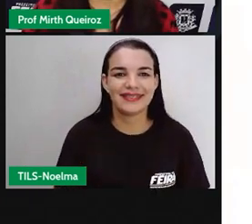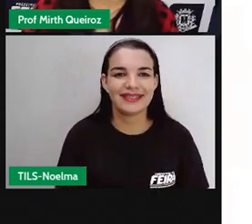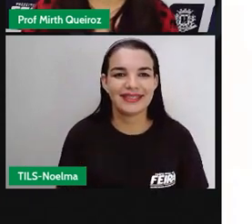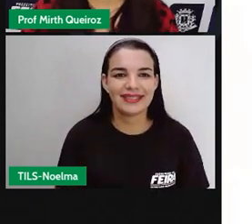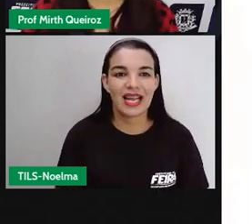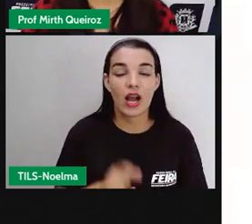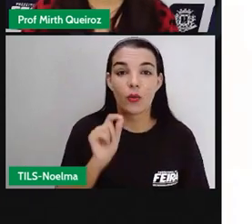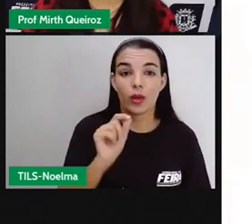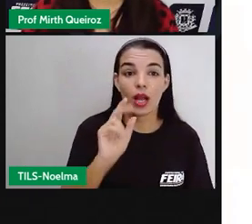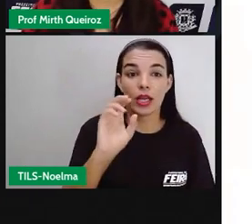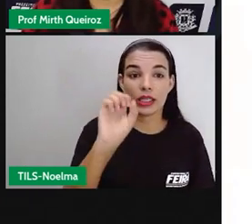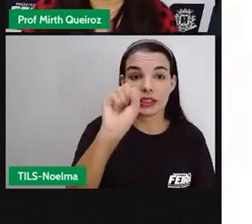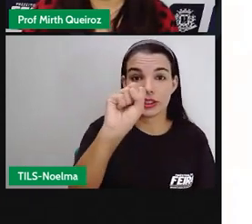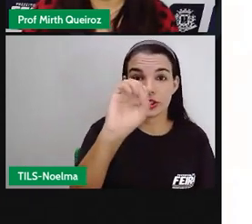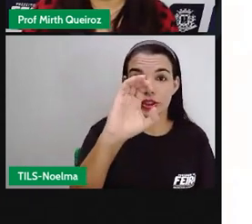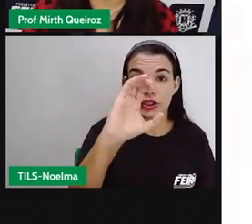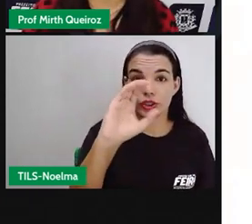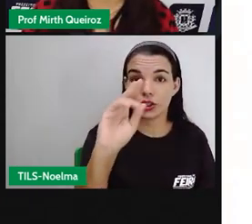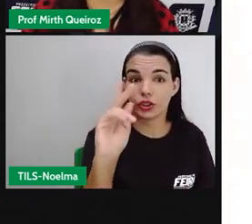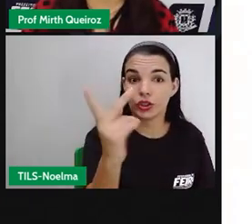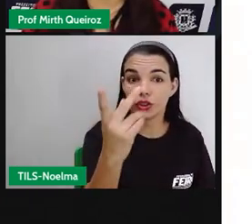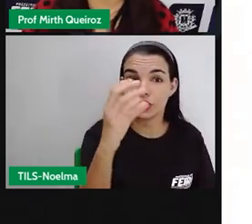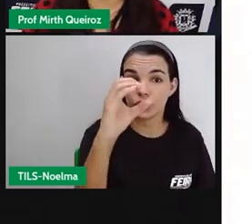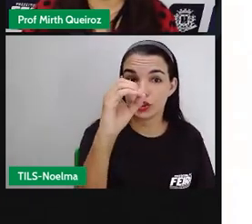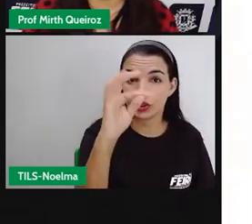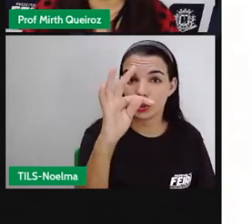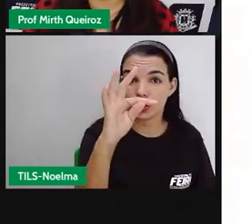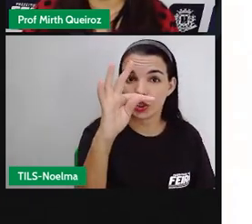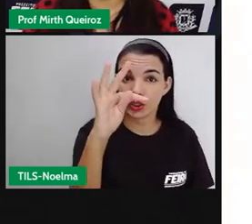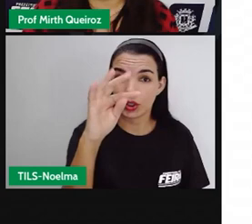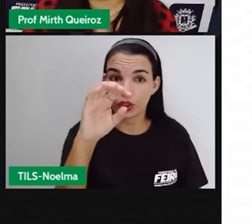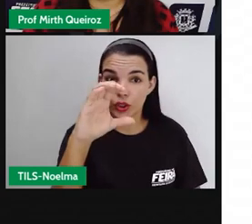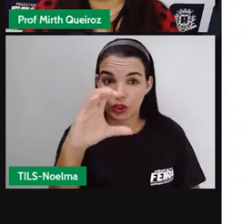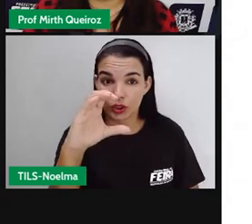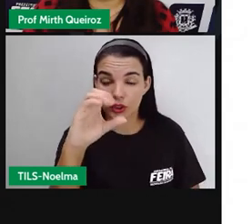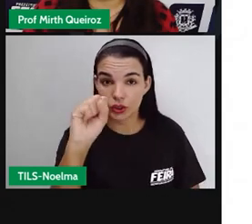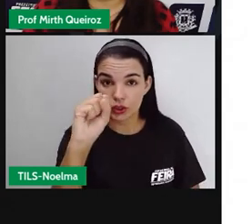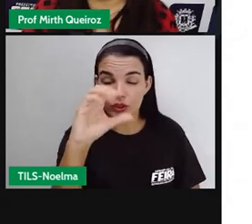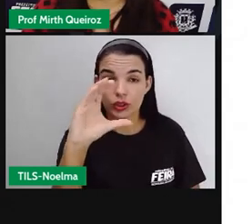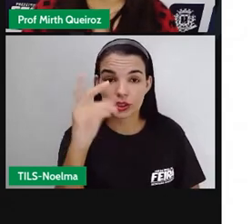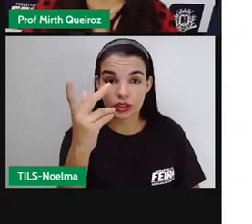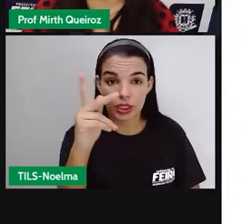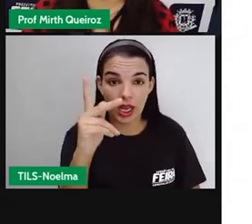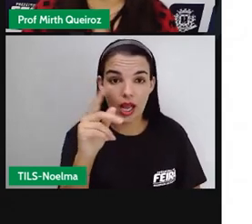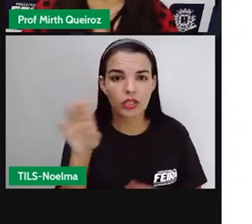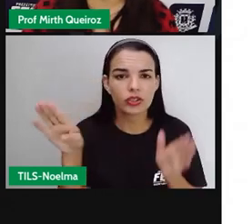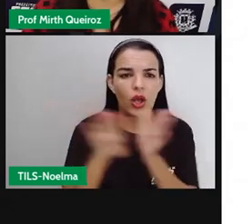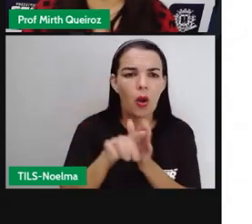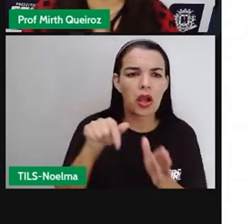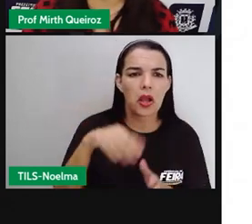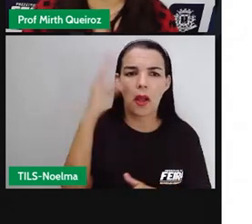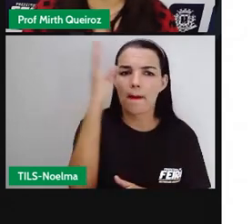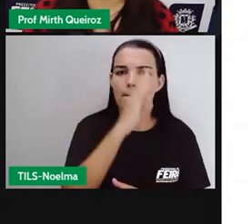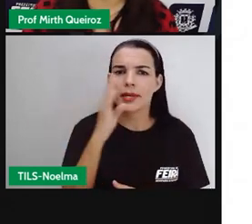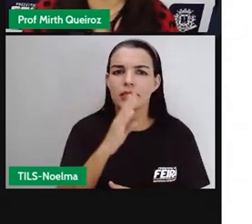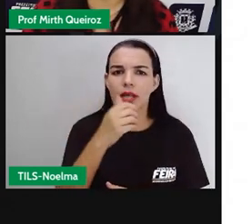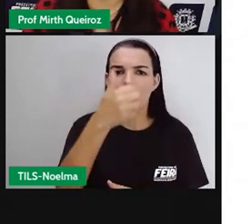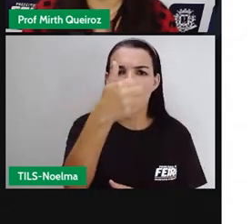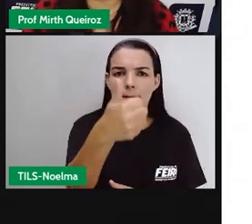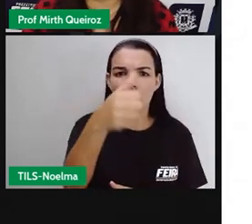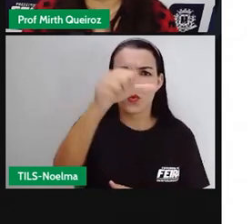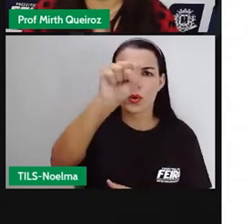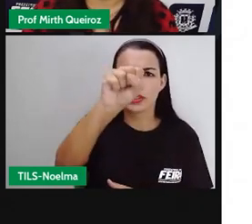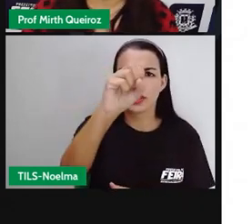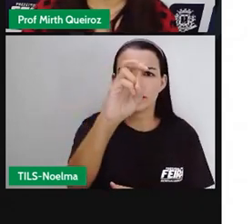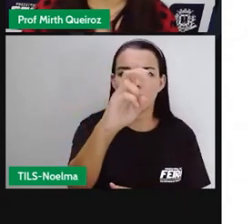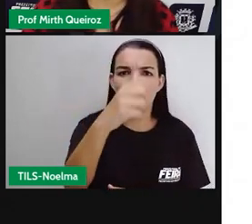O xote chegou ao Brasil em 1851, através do português José Maria